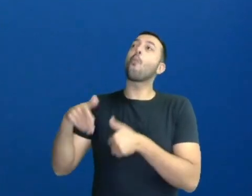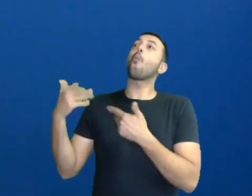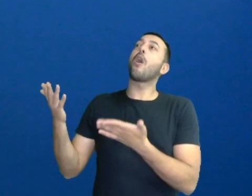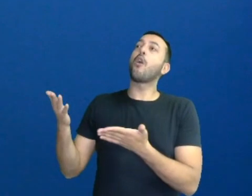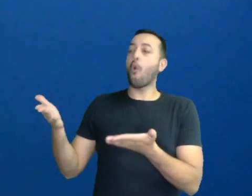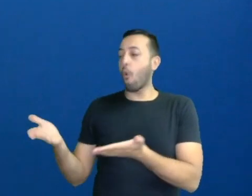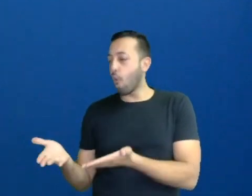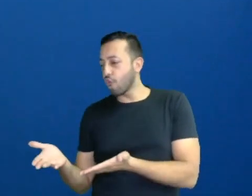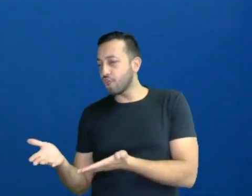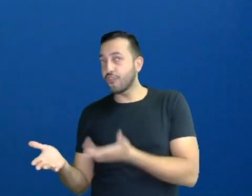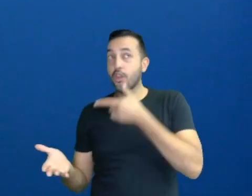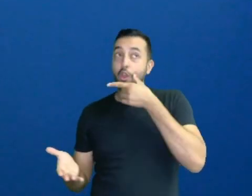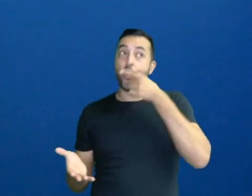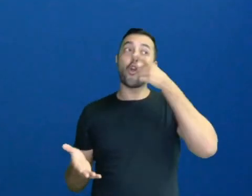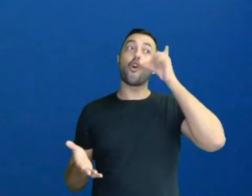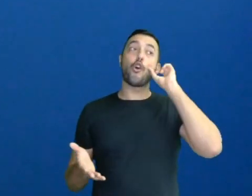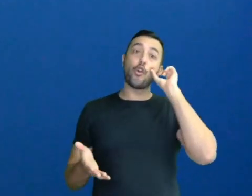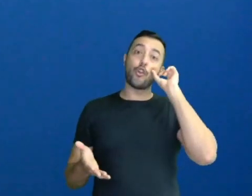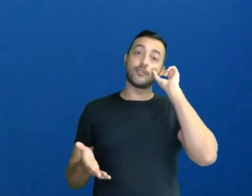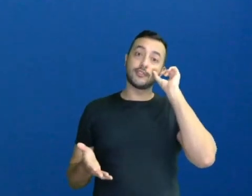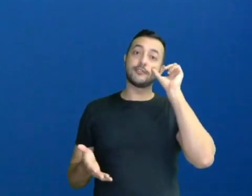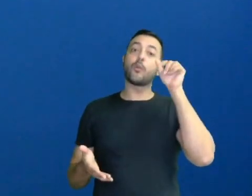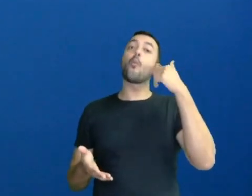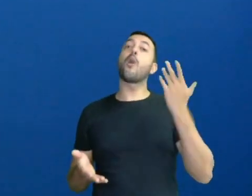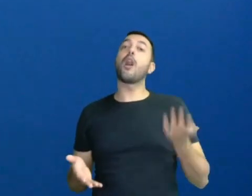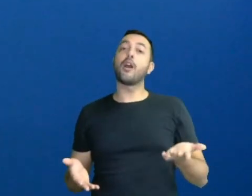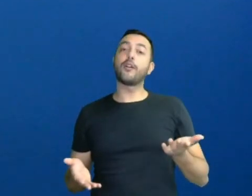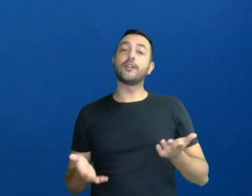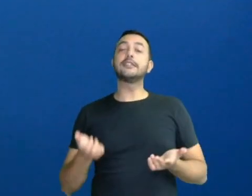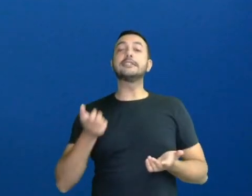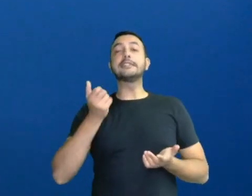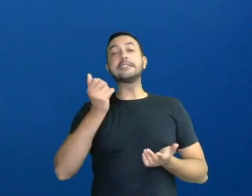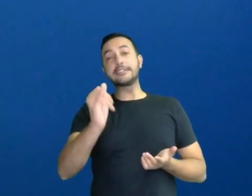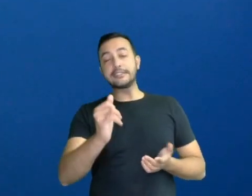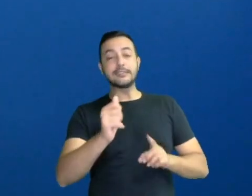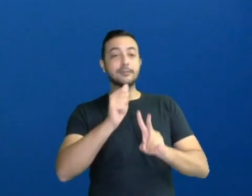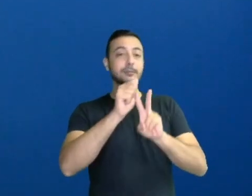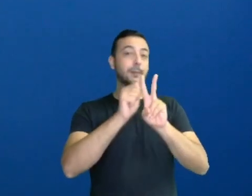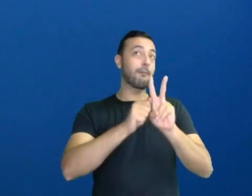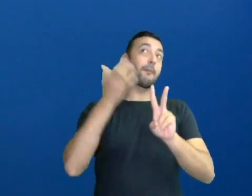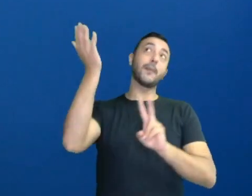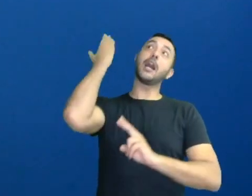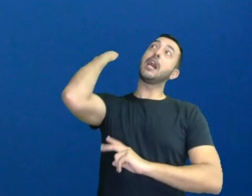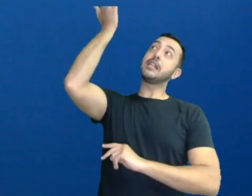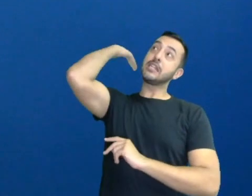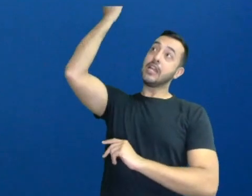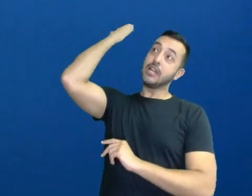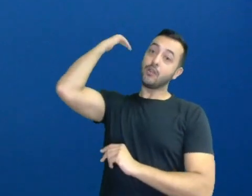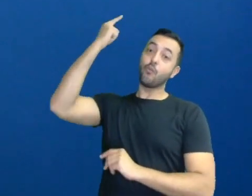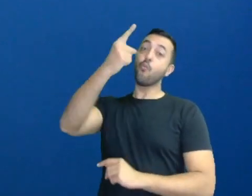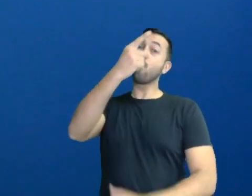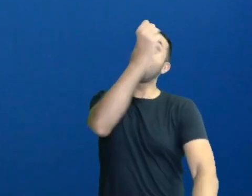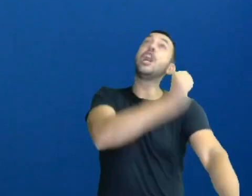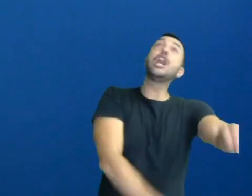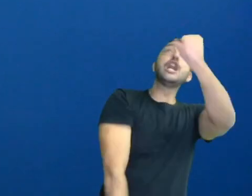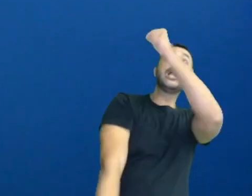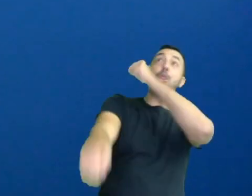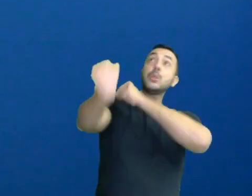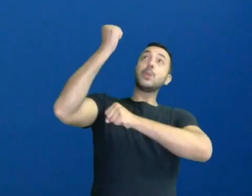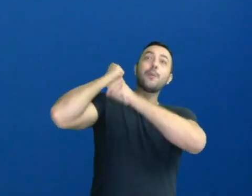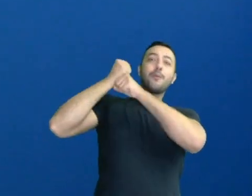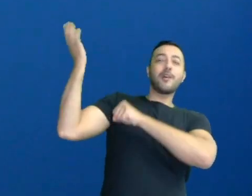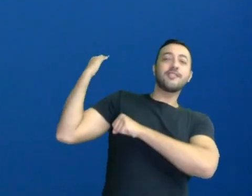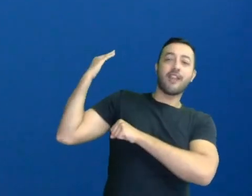hoje se foi ontem se foi há dois meses atrás o ano